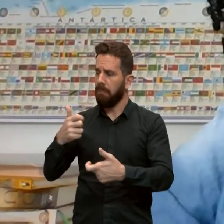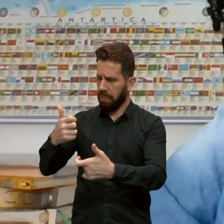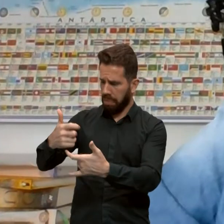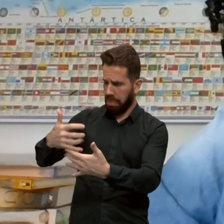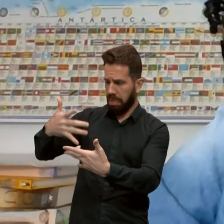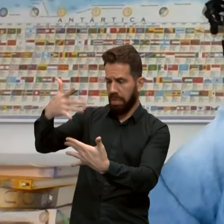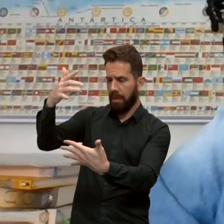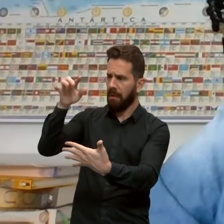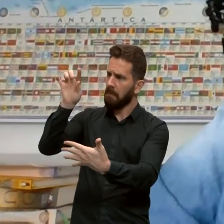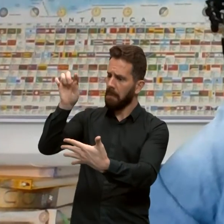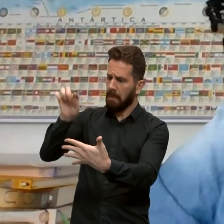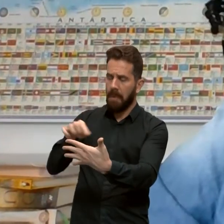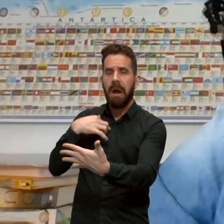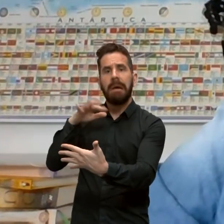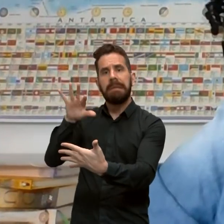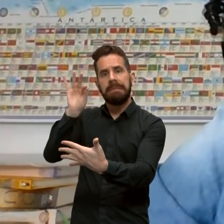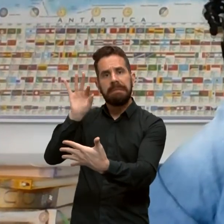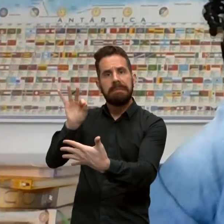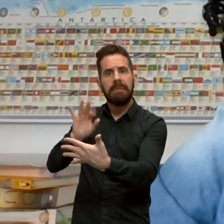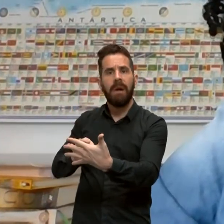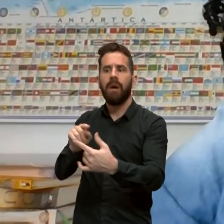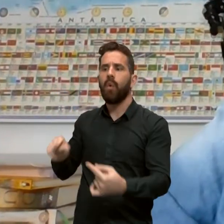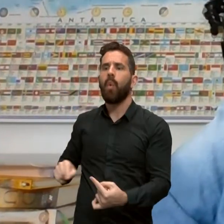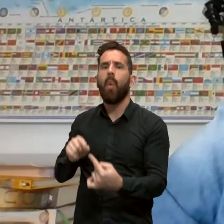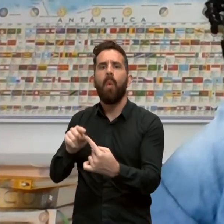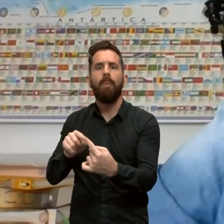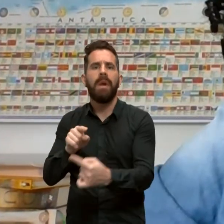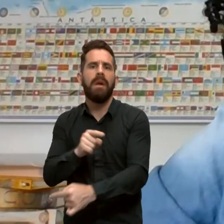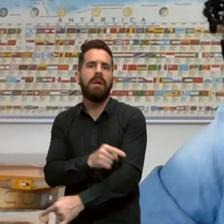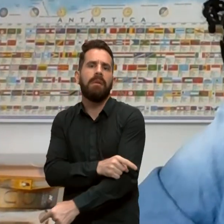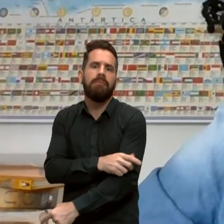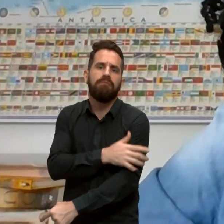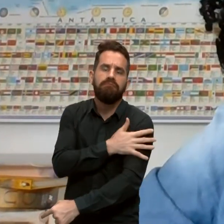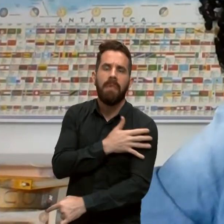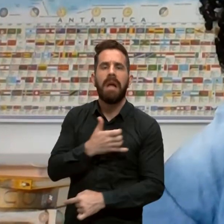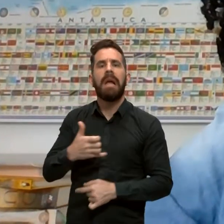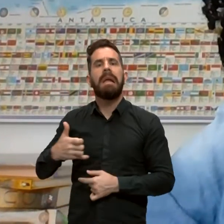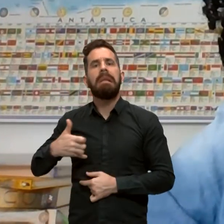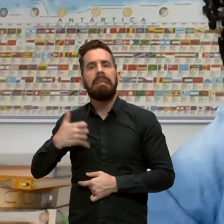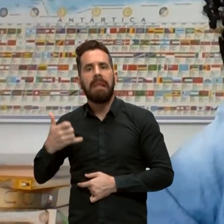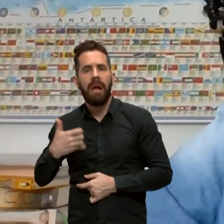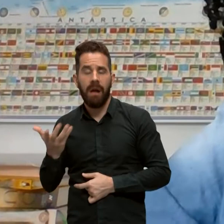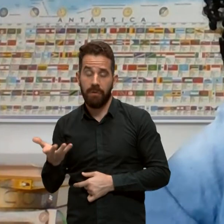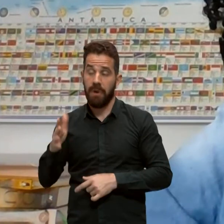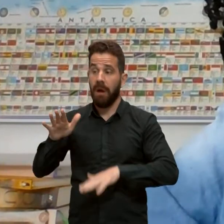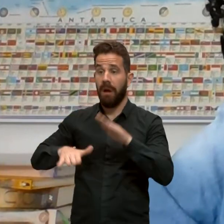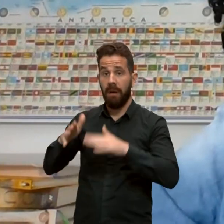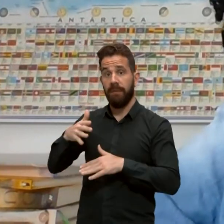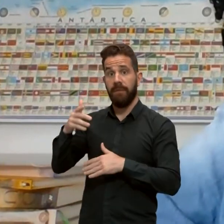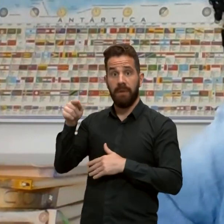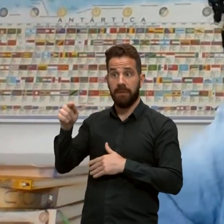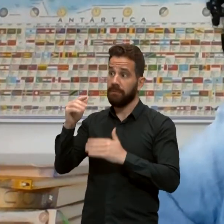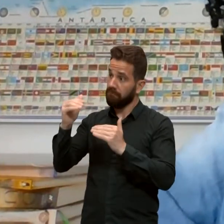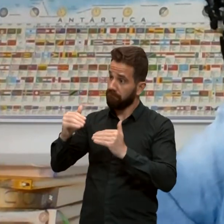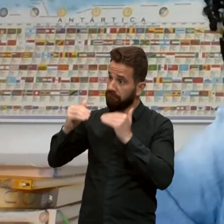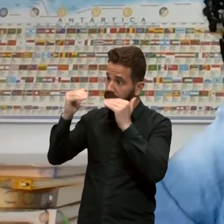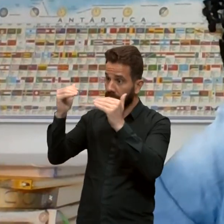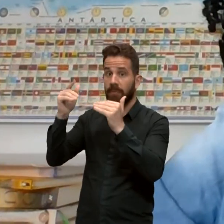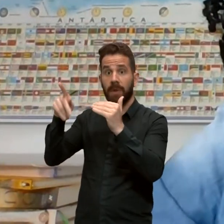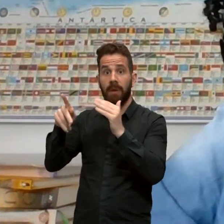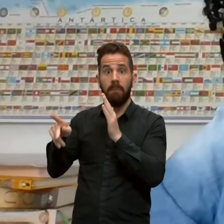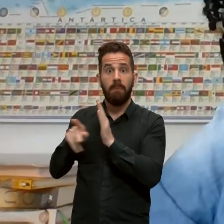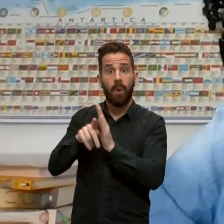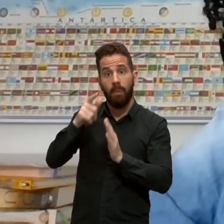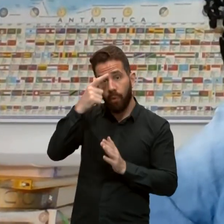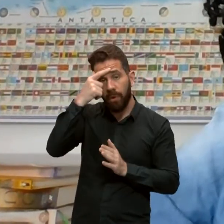para determinado nível de escolaridade, vamos pensar assim, né, que algumas informações são voltadas para o público universitário, outras